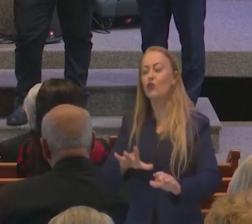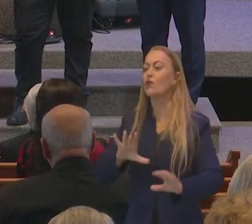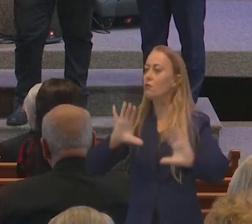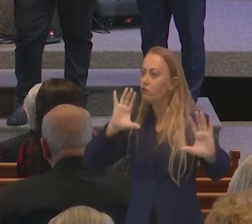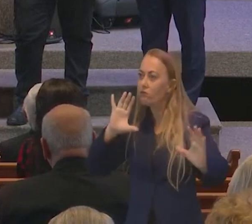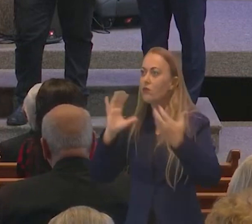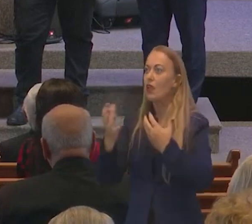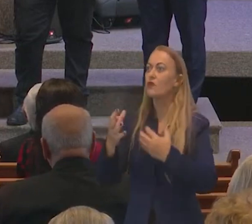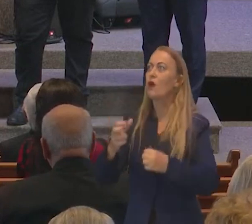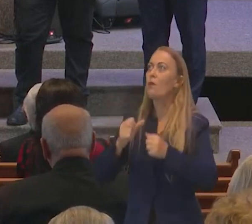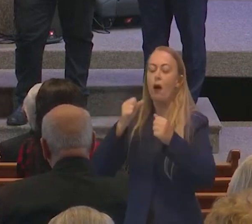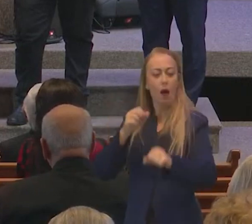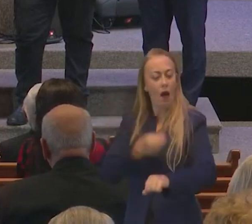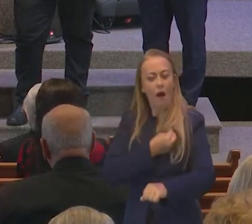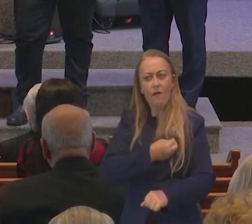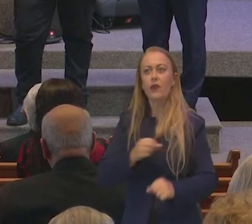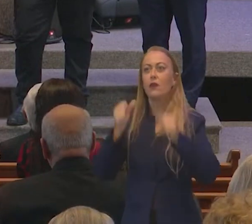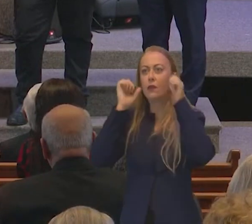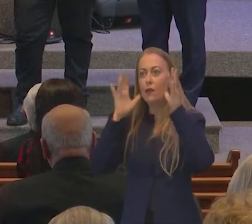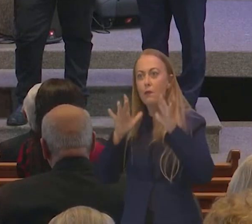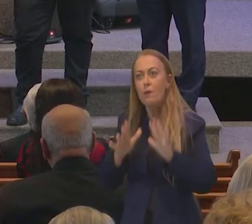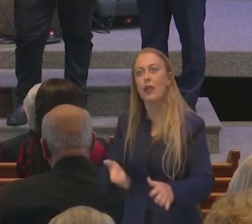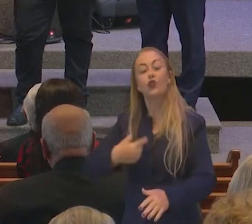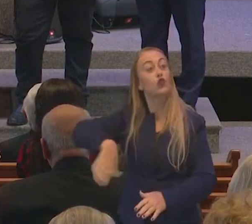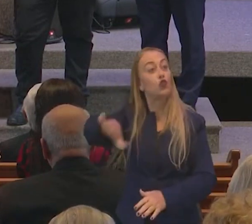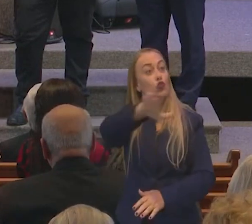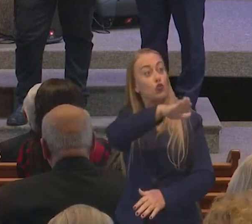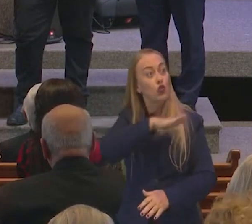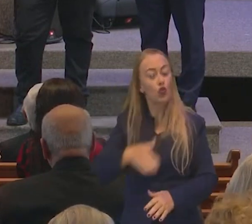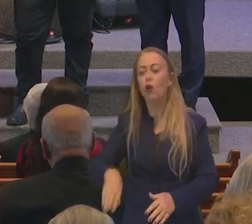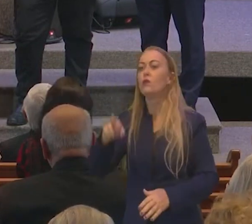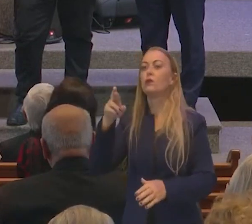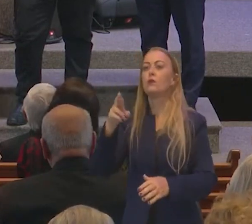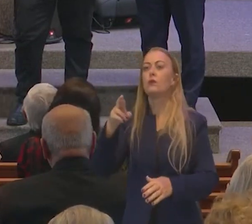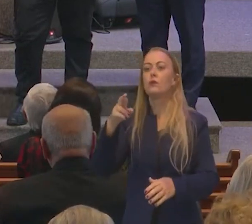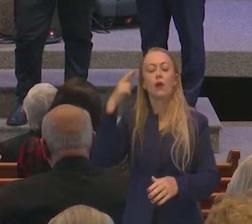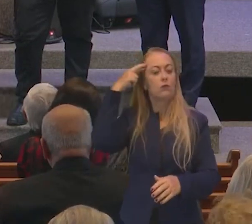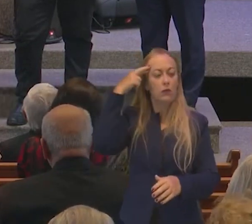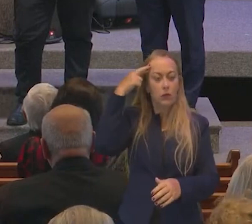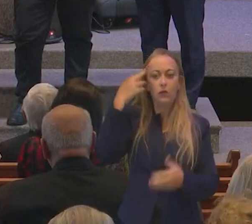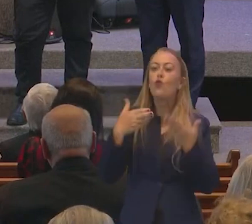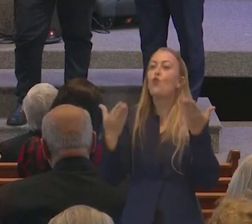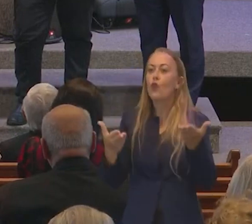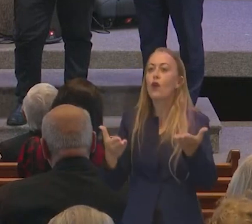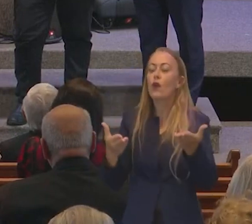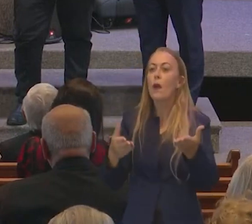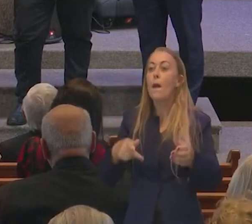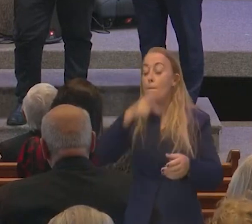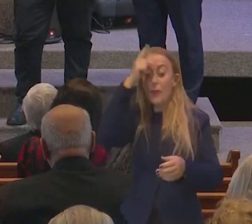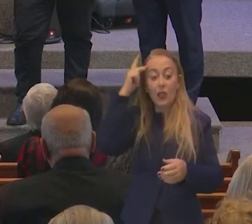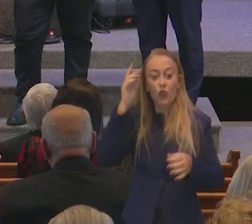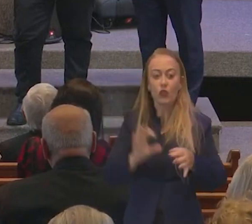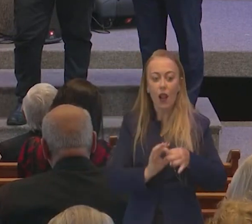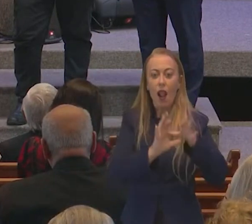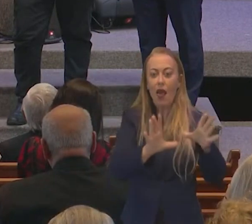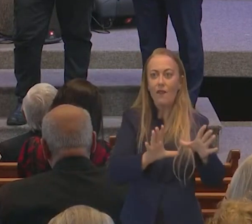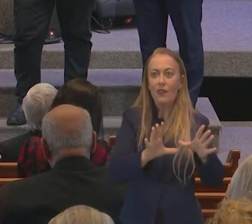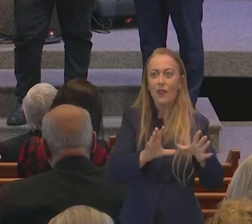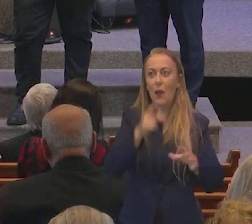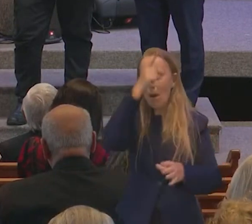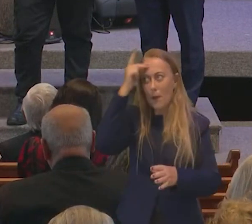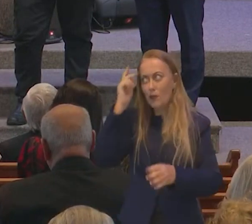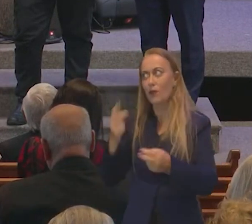em bênção para as pessoas, e que nós tenhamos esta preocupação tanto com os que estão soltos, com os que estão